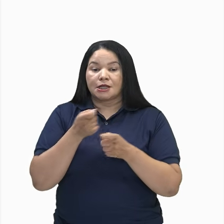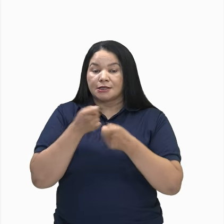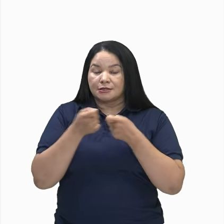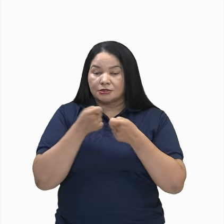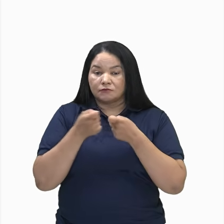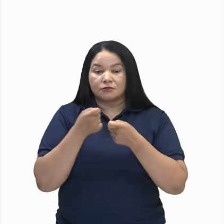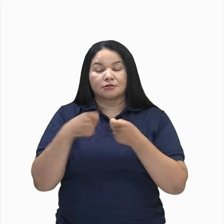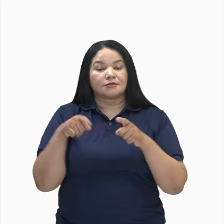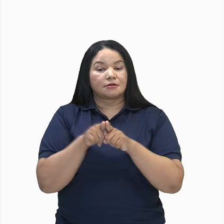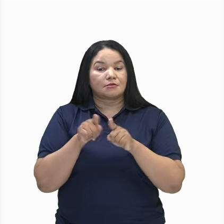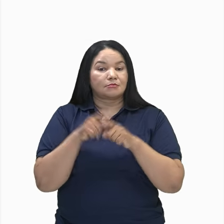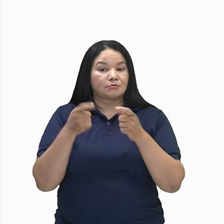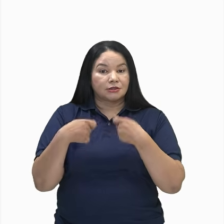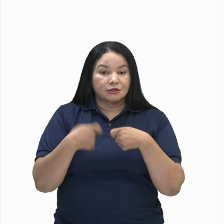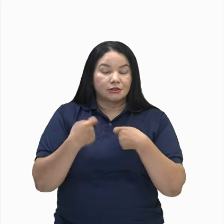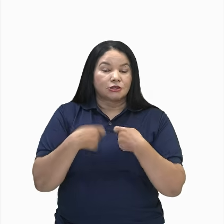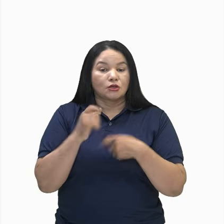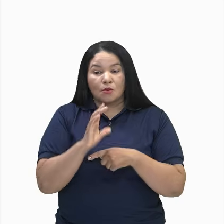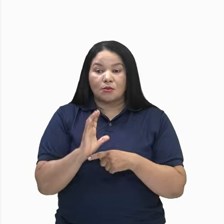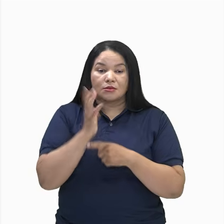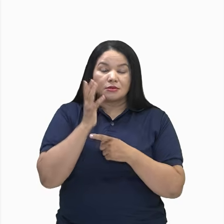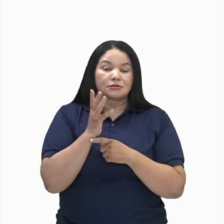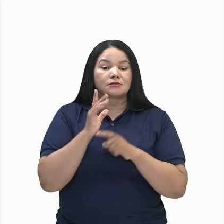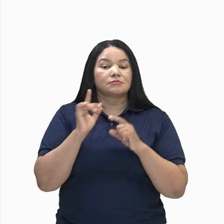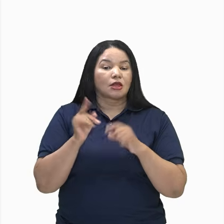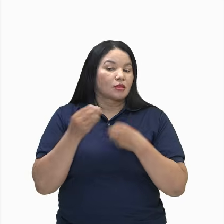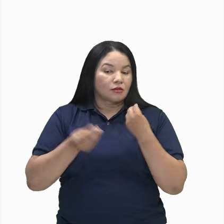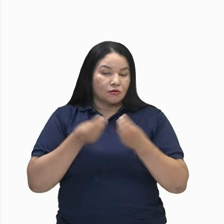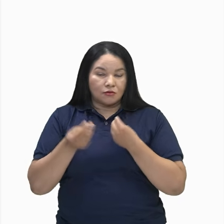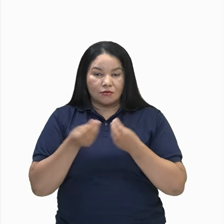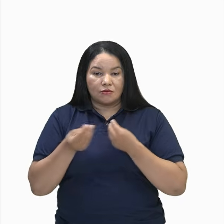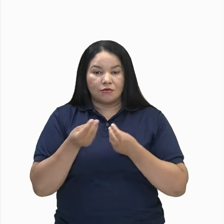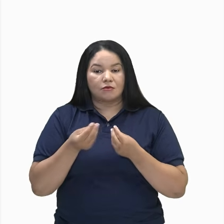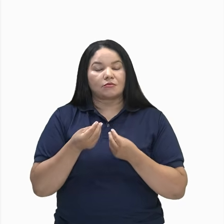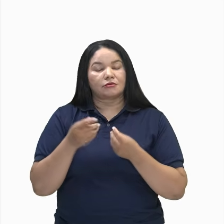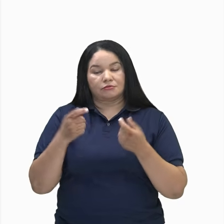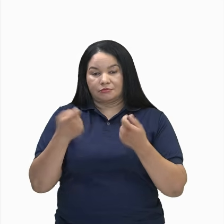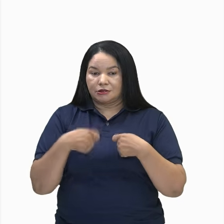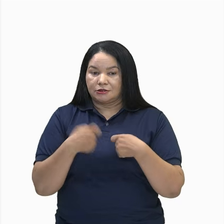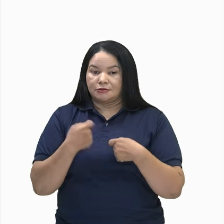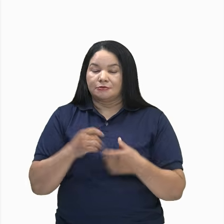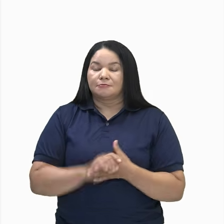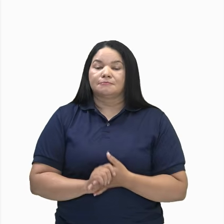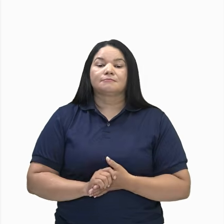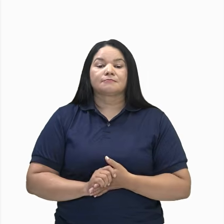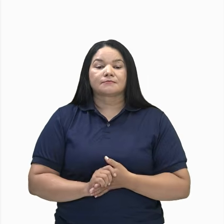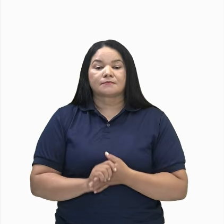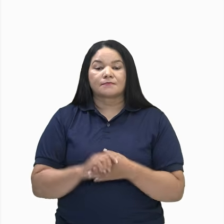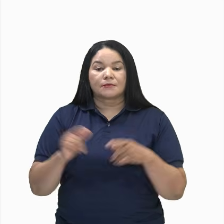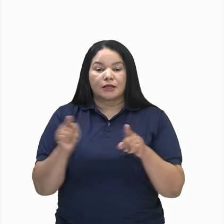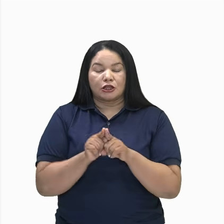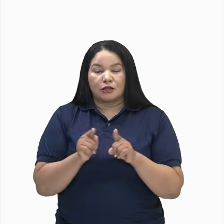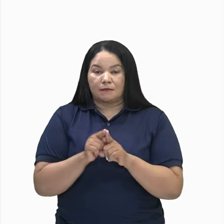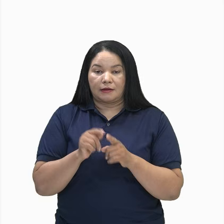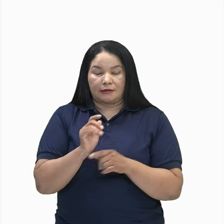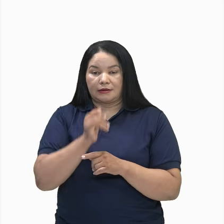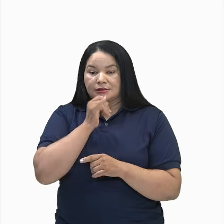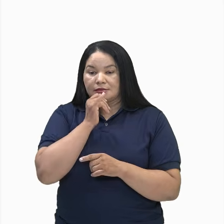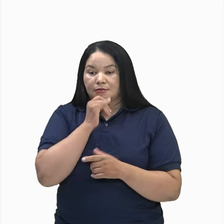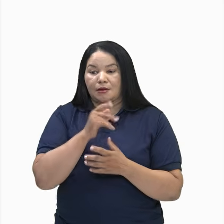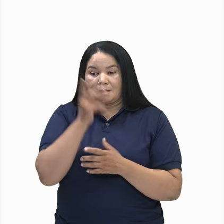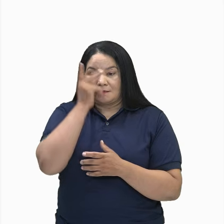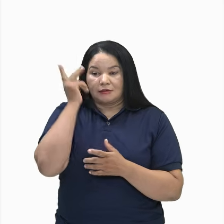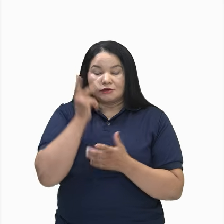entrevistas. É preciso apurar essas questões relacionadas ao tema, né? É preciso, então, que uma pessoa que produz